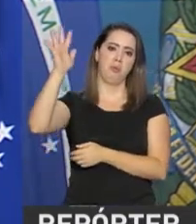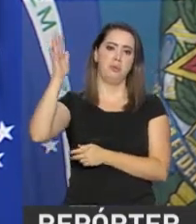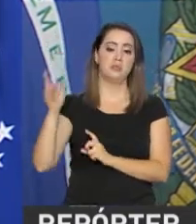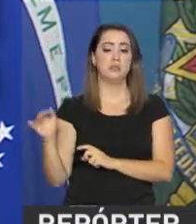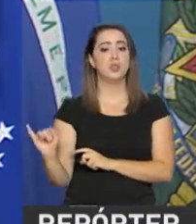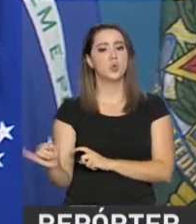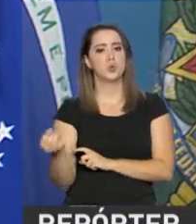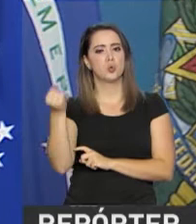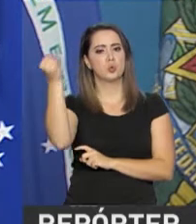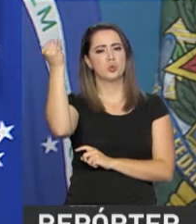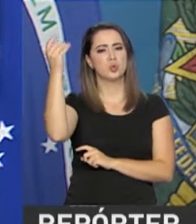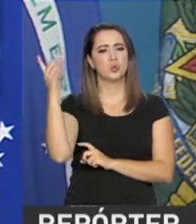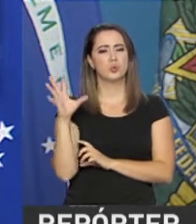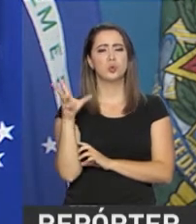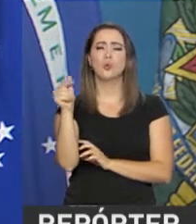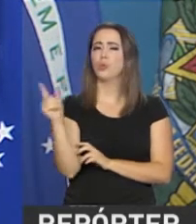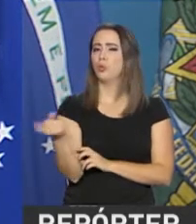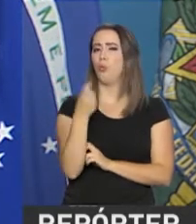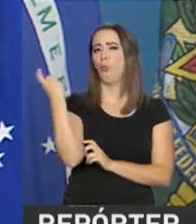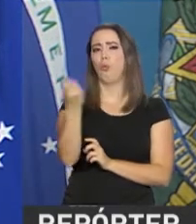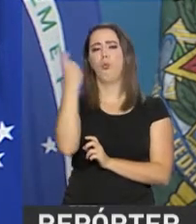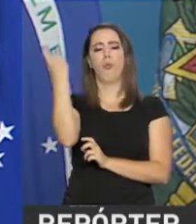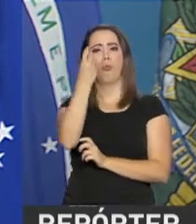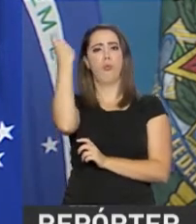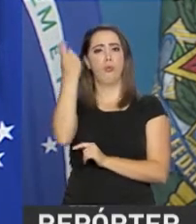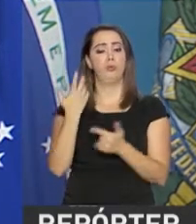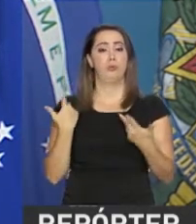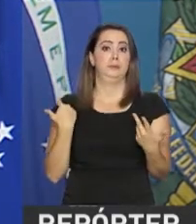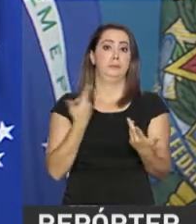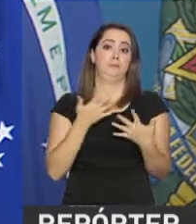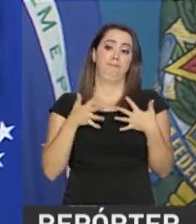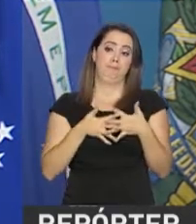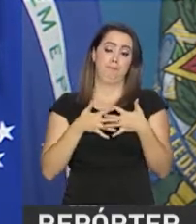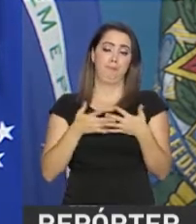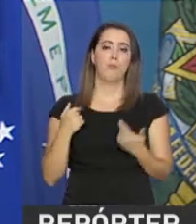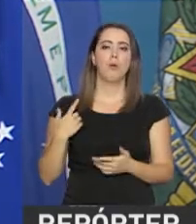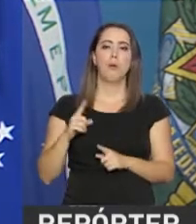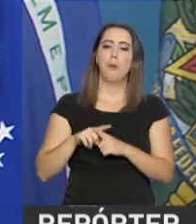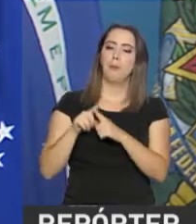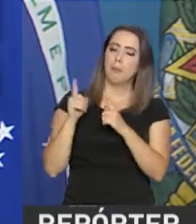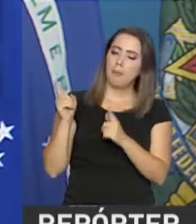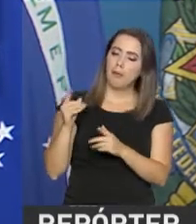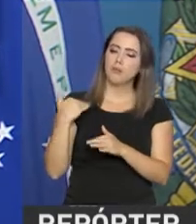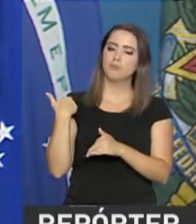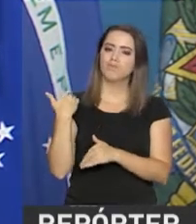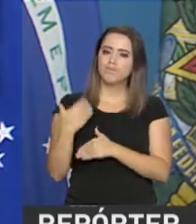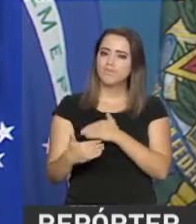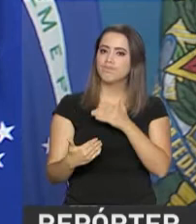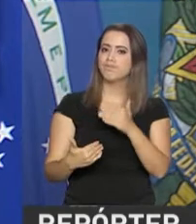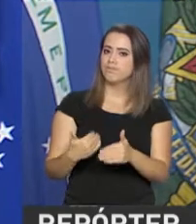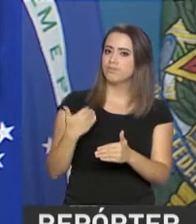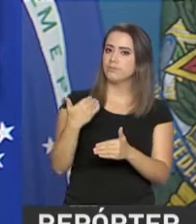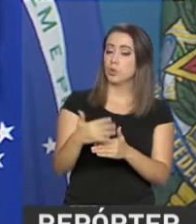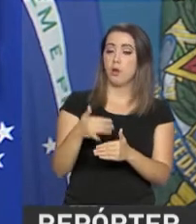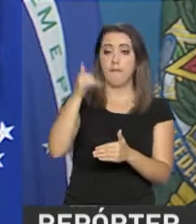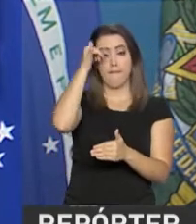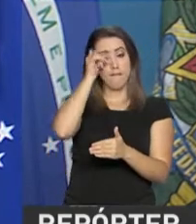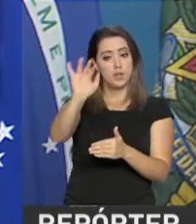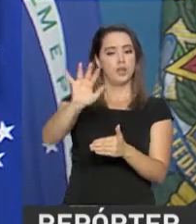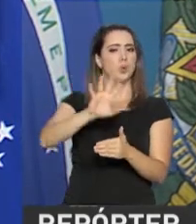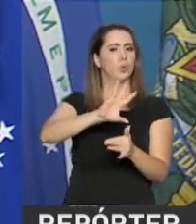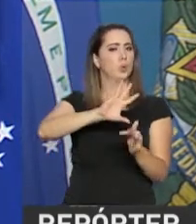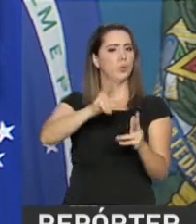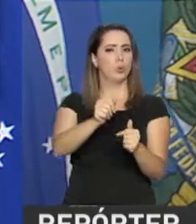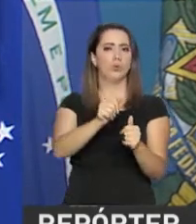e naturalmente nós conseguimos ao longo desse período combater todos esses